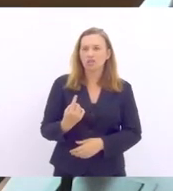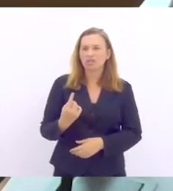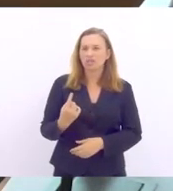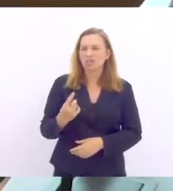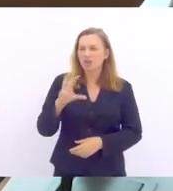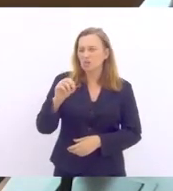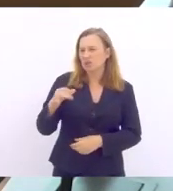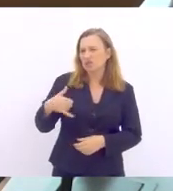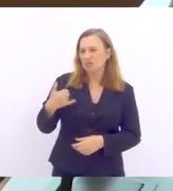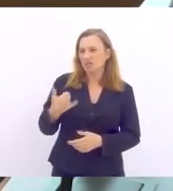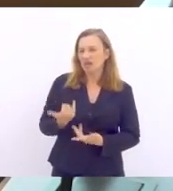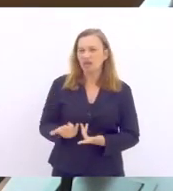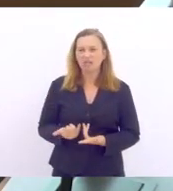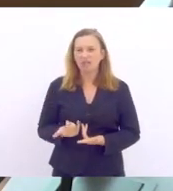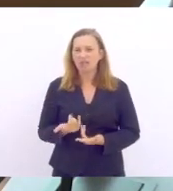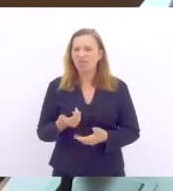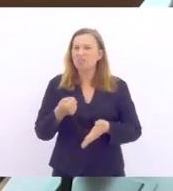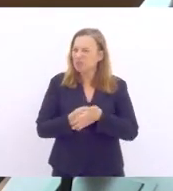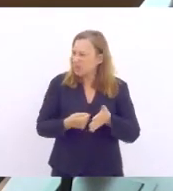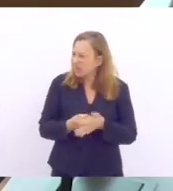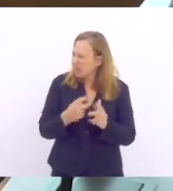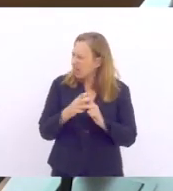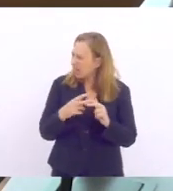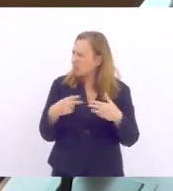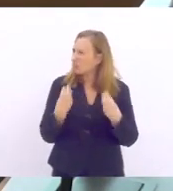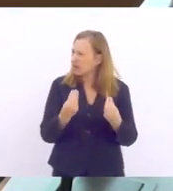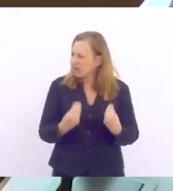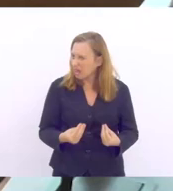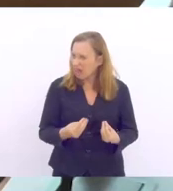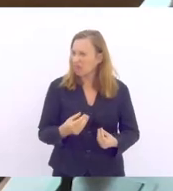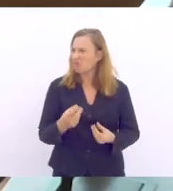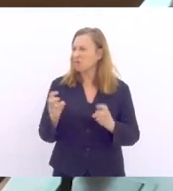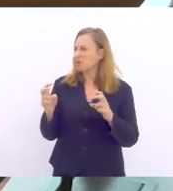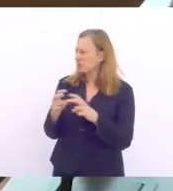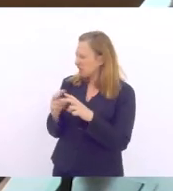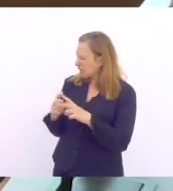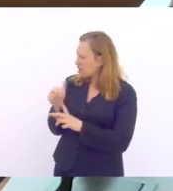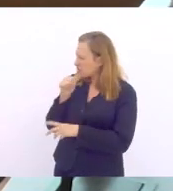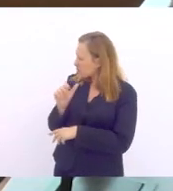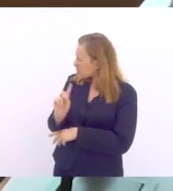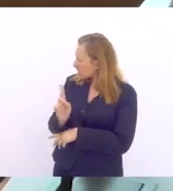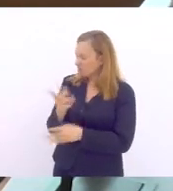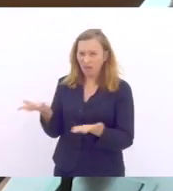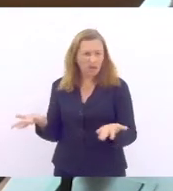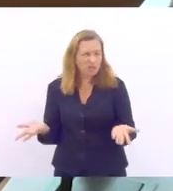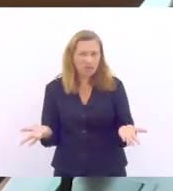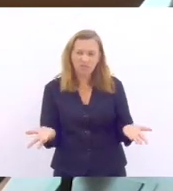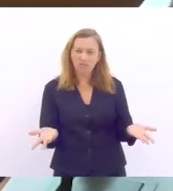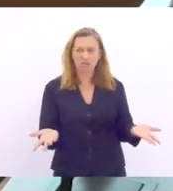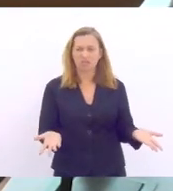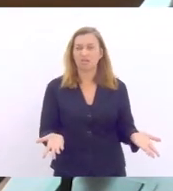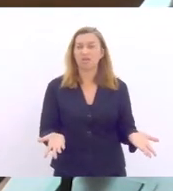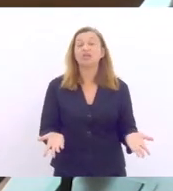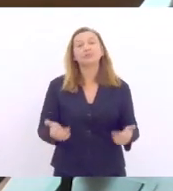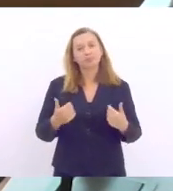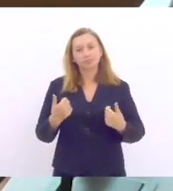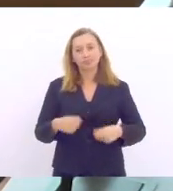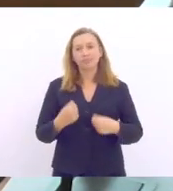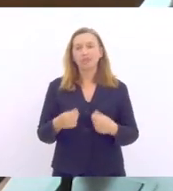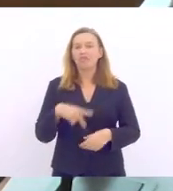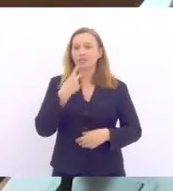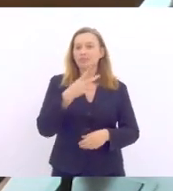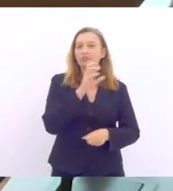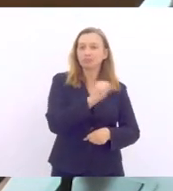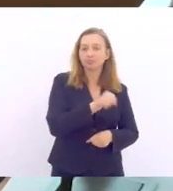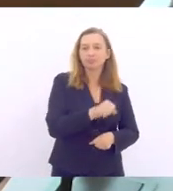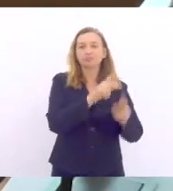quem? Brigo nem com a minha mulher? Vou brigar com os outros? Então, assim, a gente tem que dizer sim